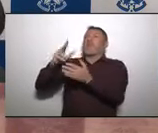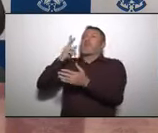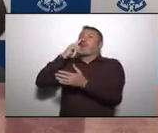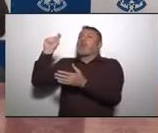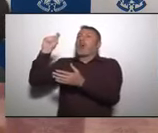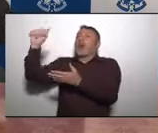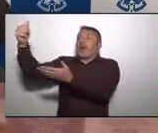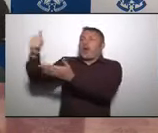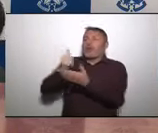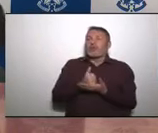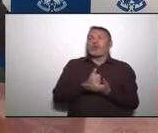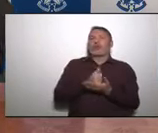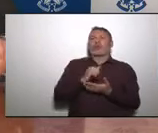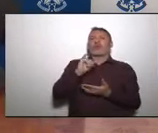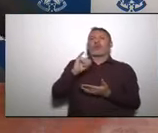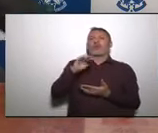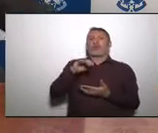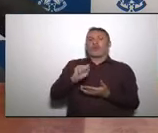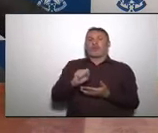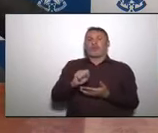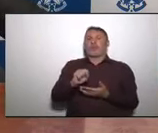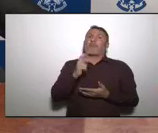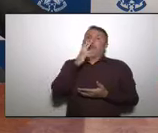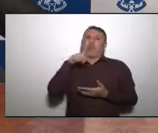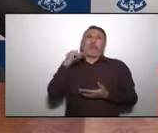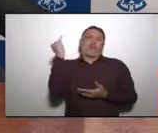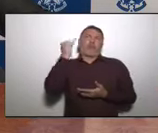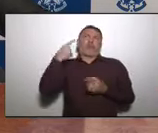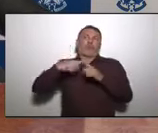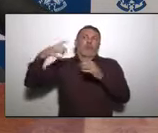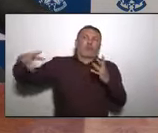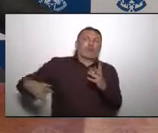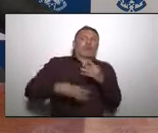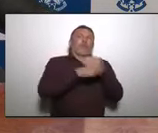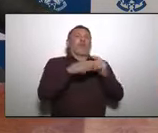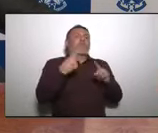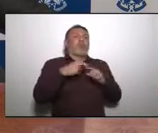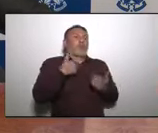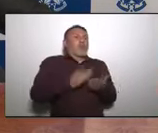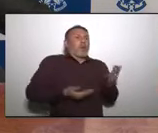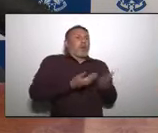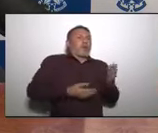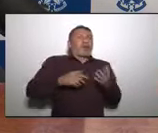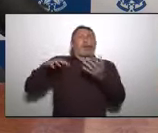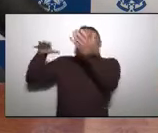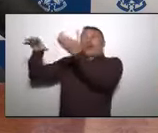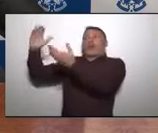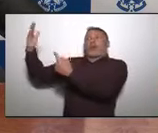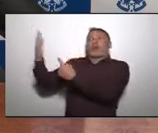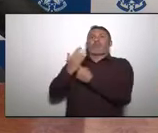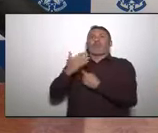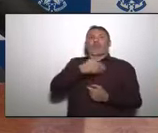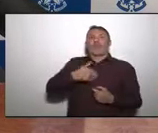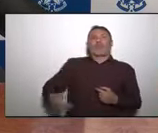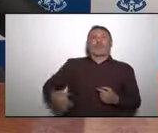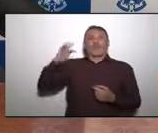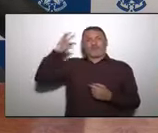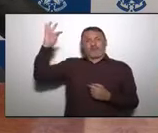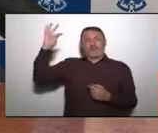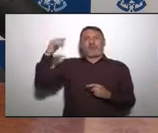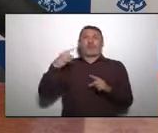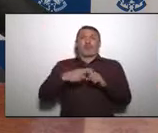ICMS, e para nós isso cumpre um papel importante, porque a recomposição do Fundo de Participação dos Estados e do Fundo de Participação dos Municípios,